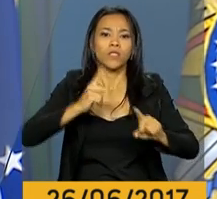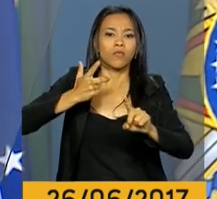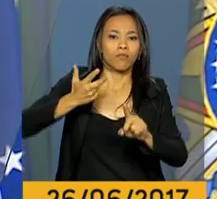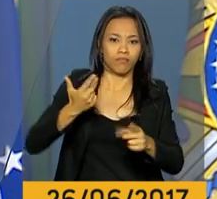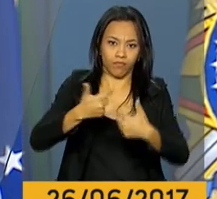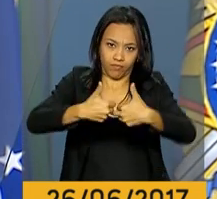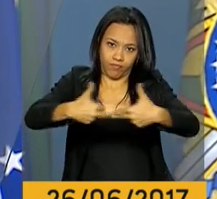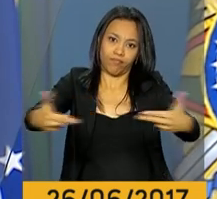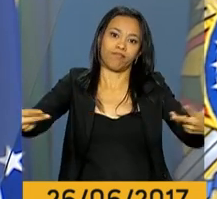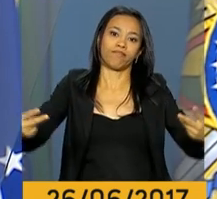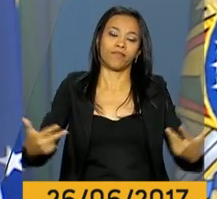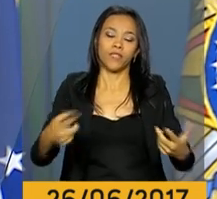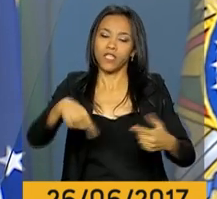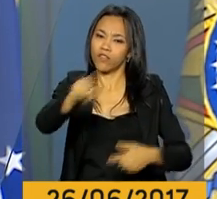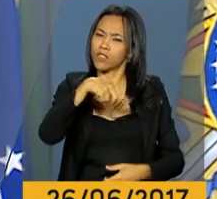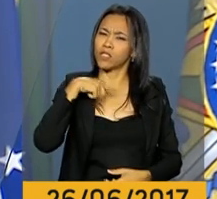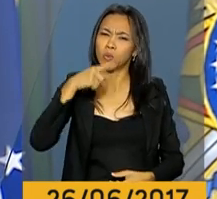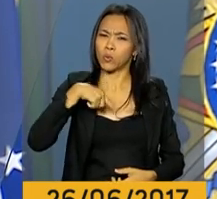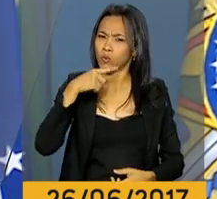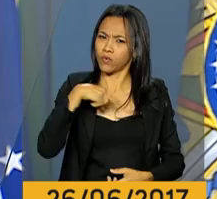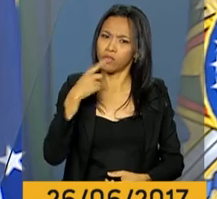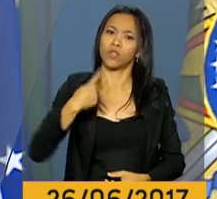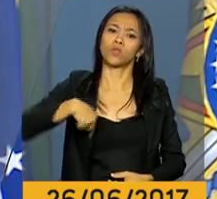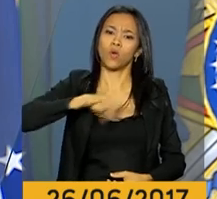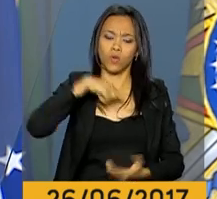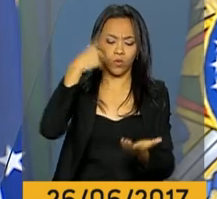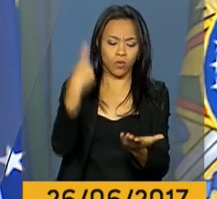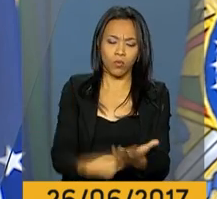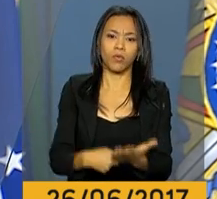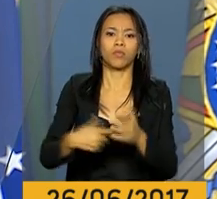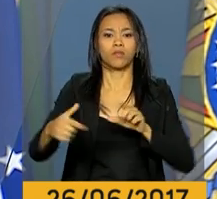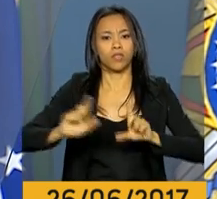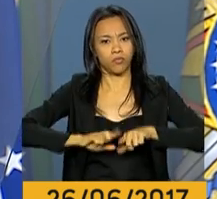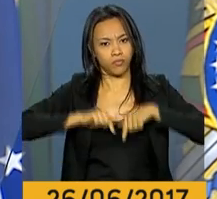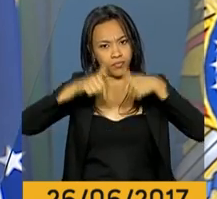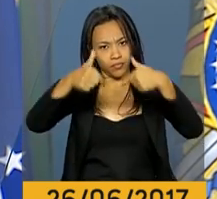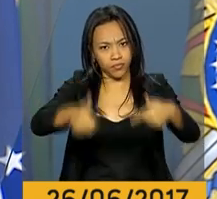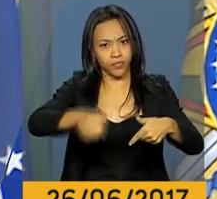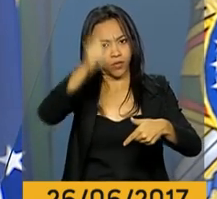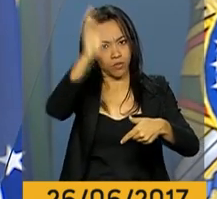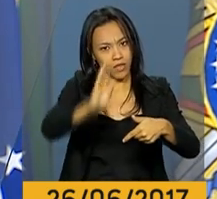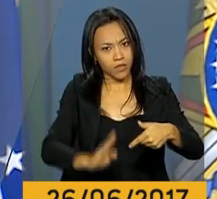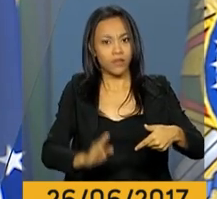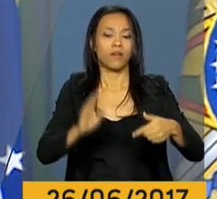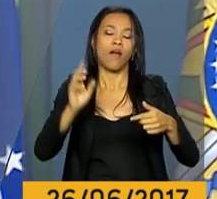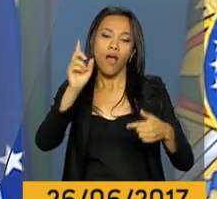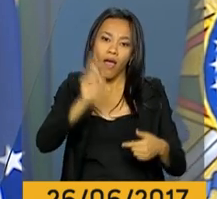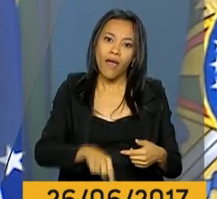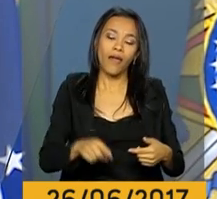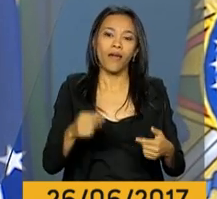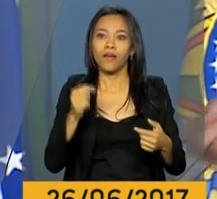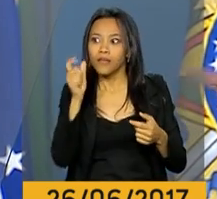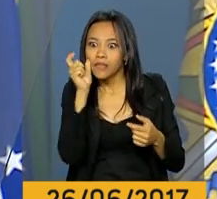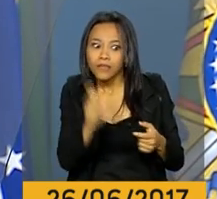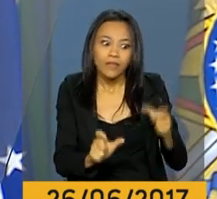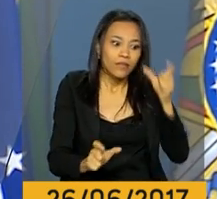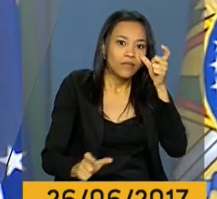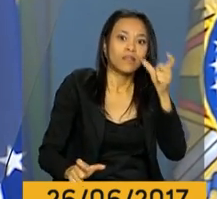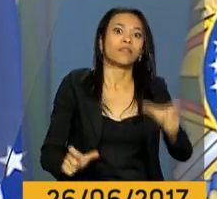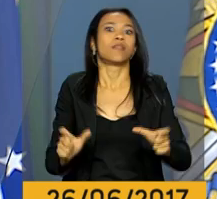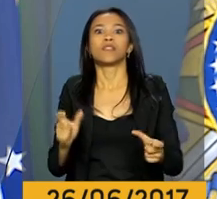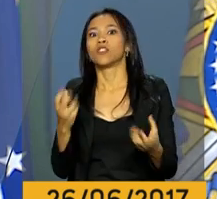senhores e senhoras que ninguém duvide nossa agenda de modernização do Brasil é a mais ambiciosa de muito